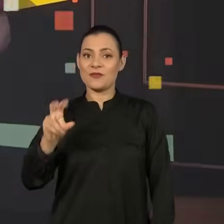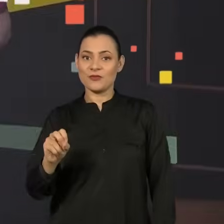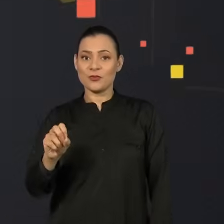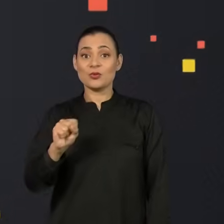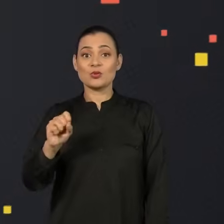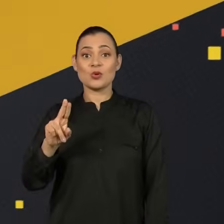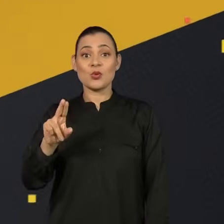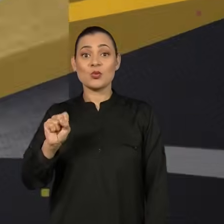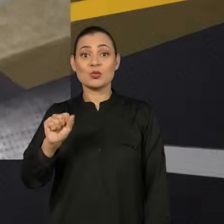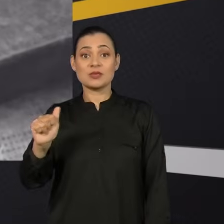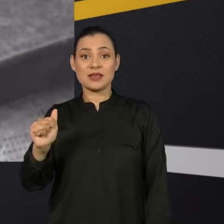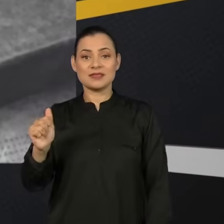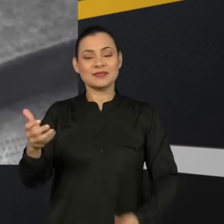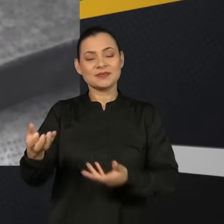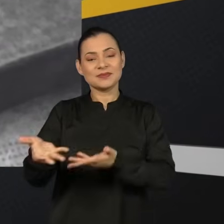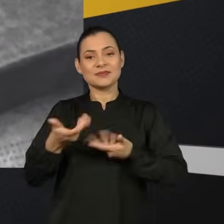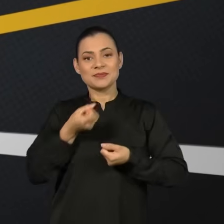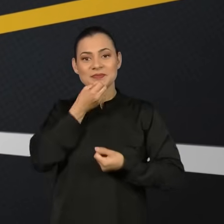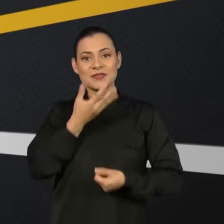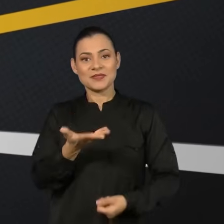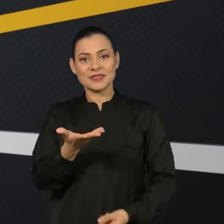bem-vindo.